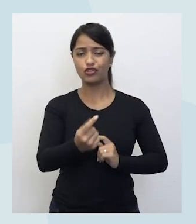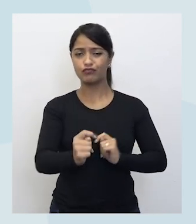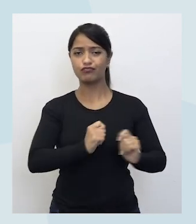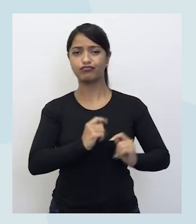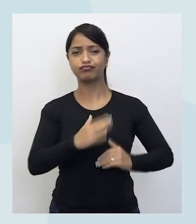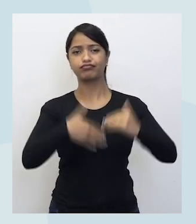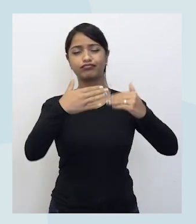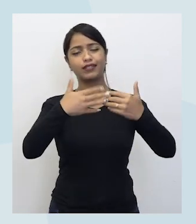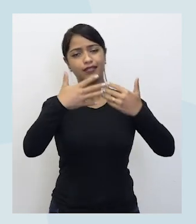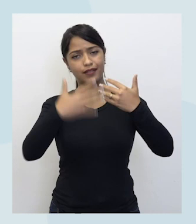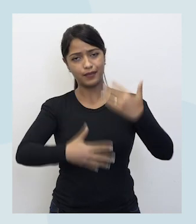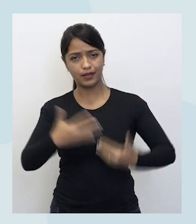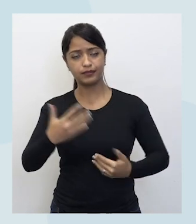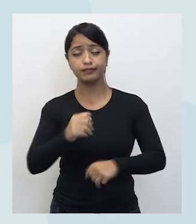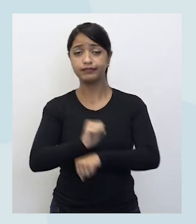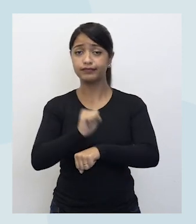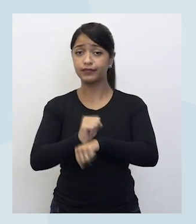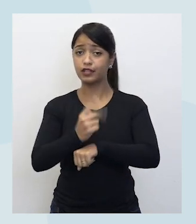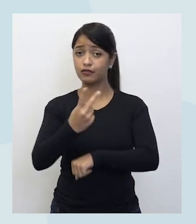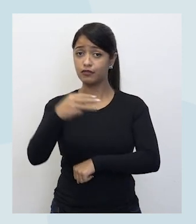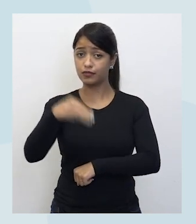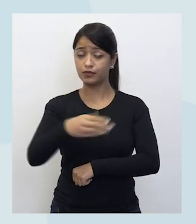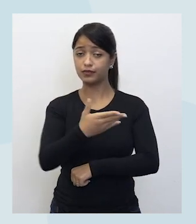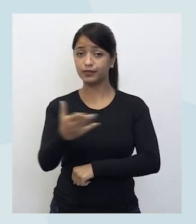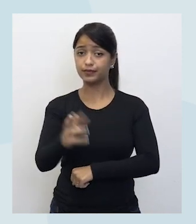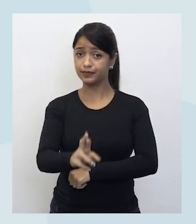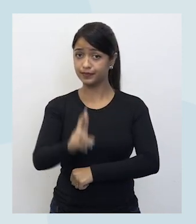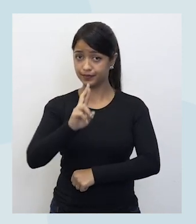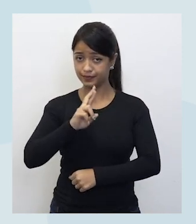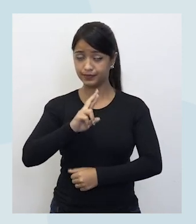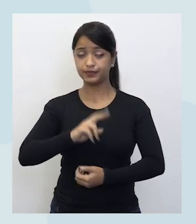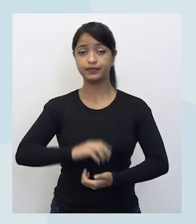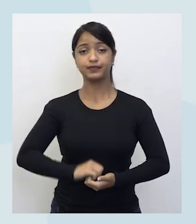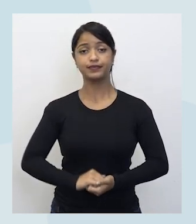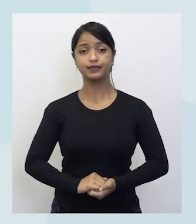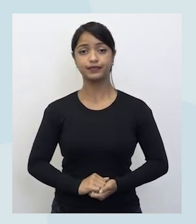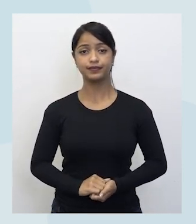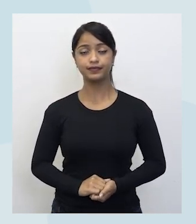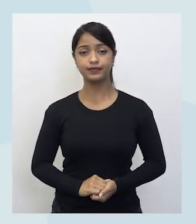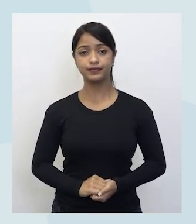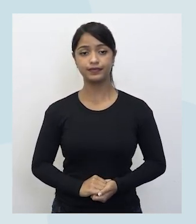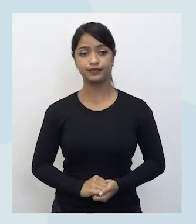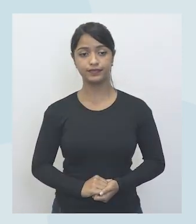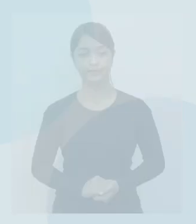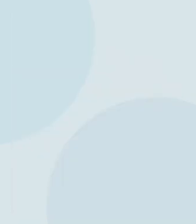país. 2 minutos para responder essas questões.